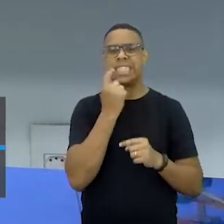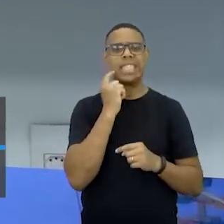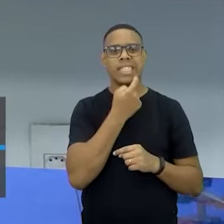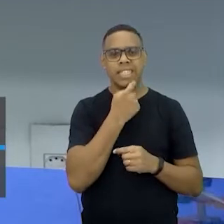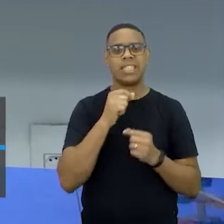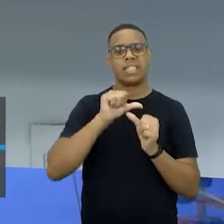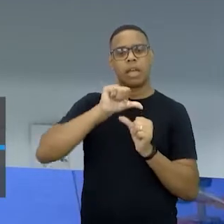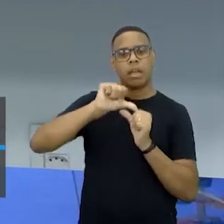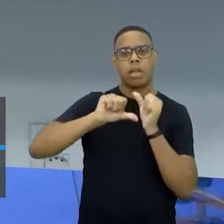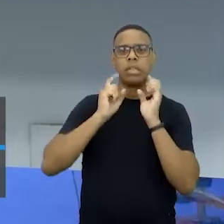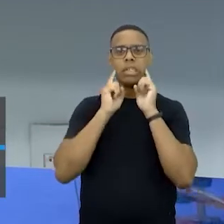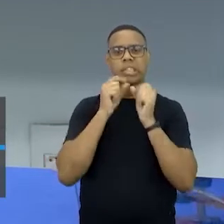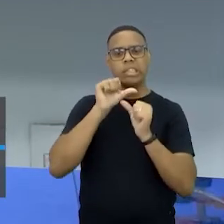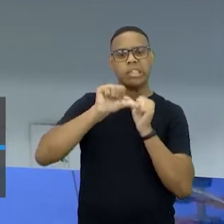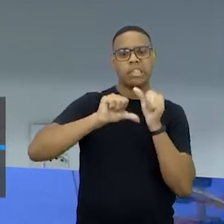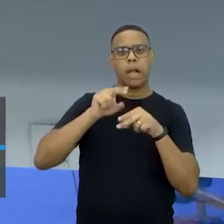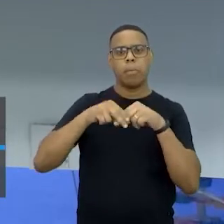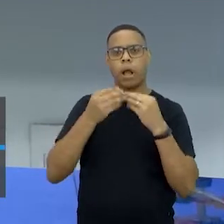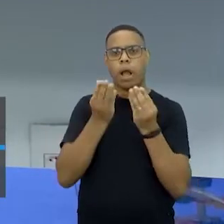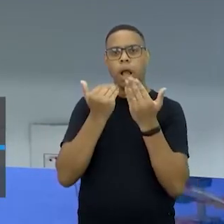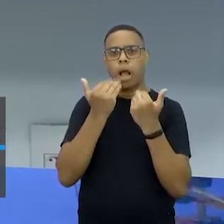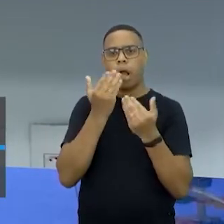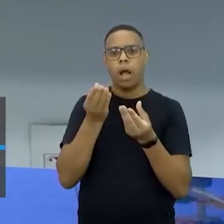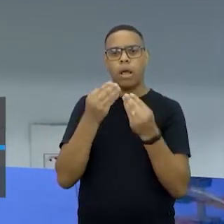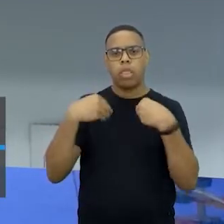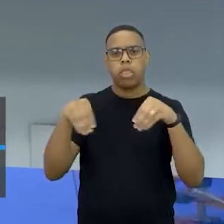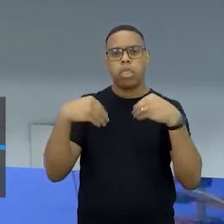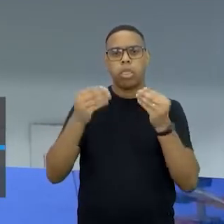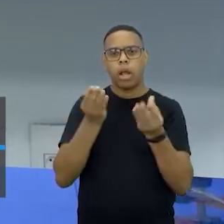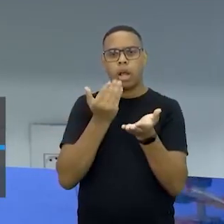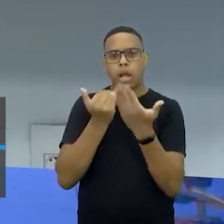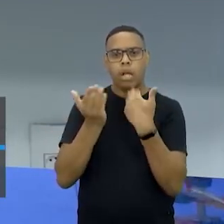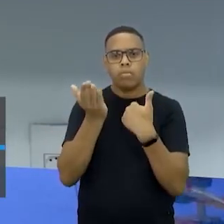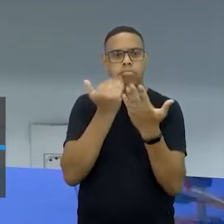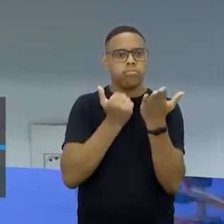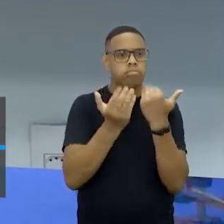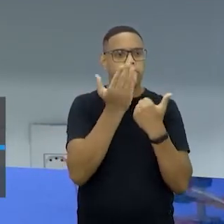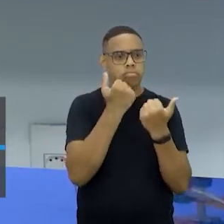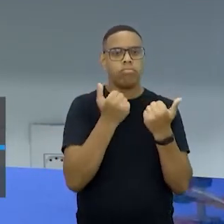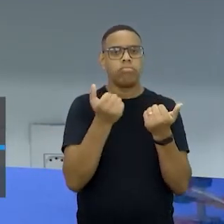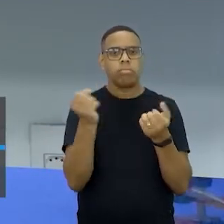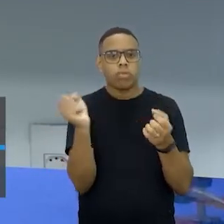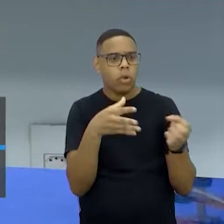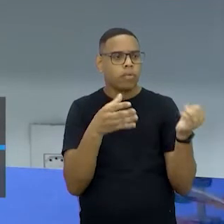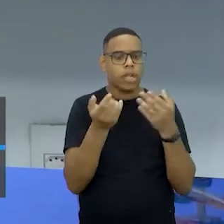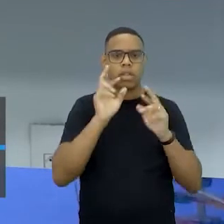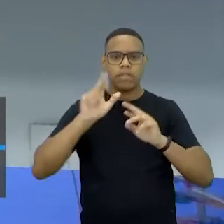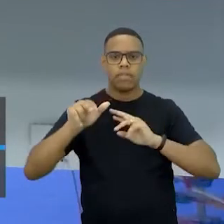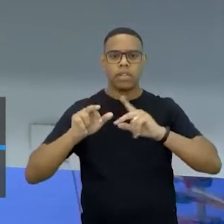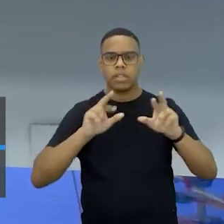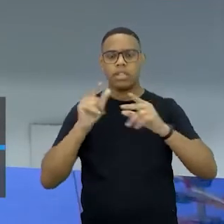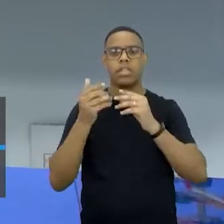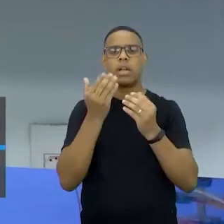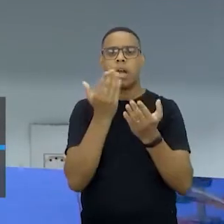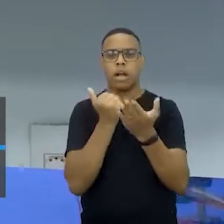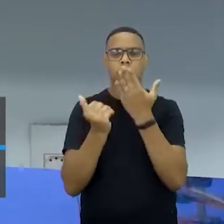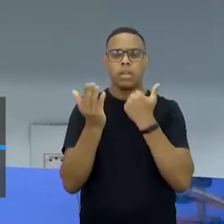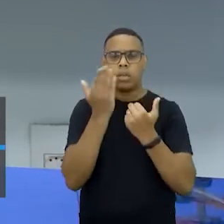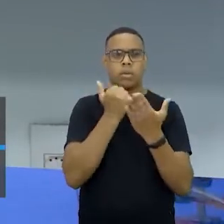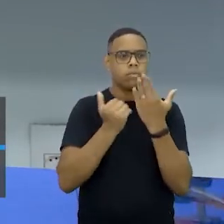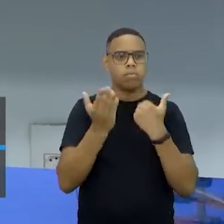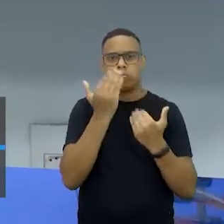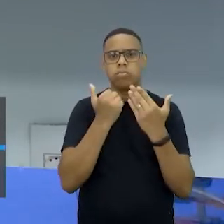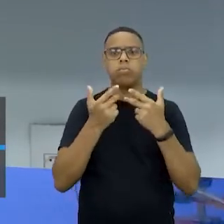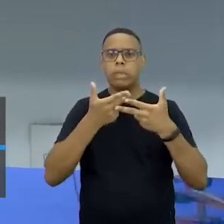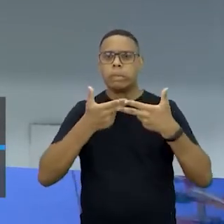também sofre uma modificação por causa disso e com a inserção aí de novos nutrientes na e também com absorção